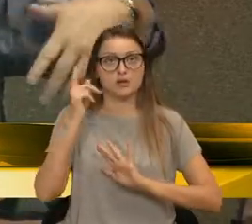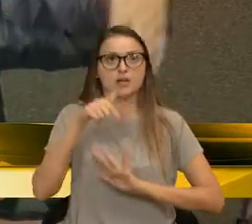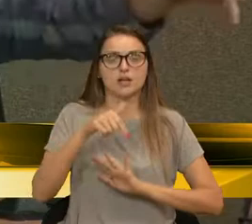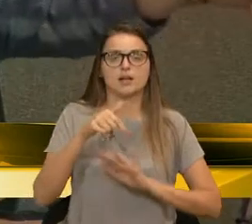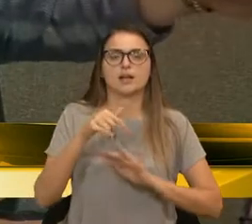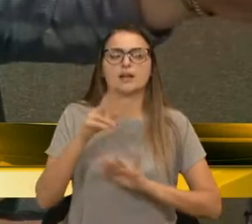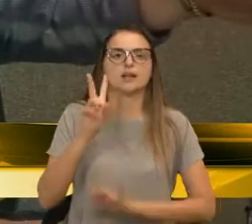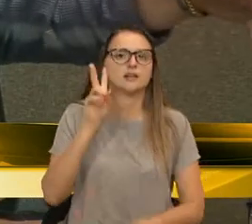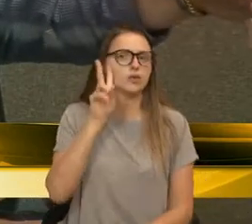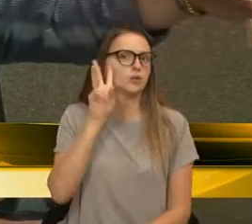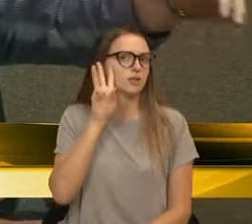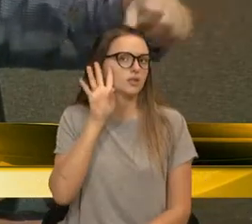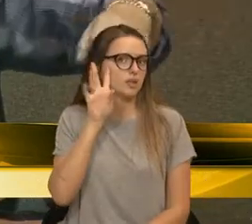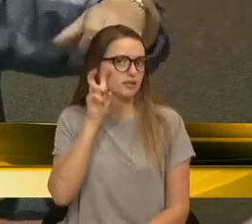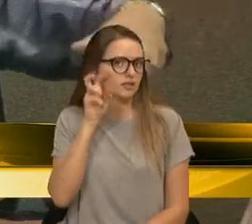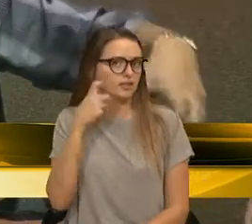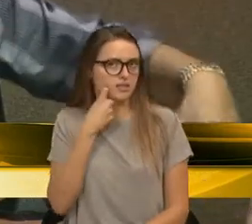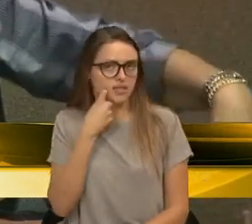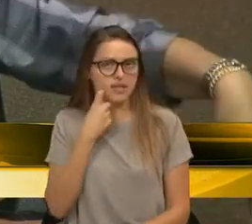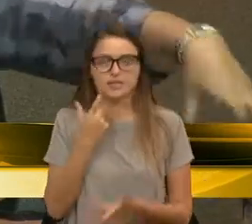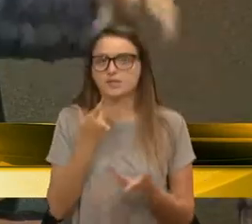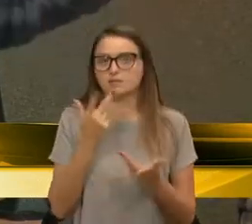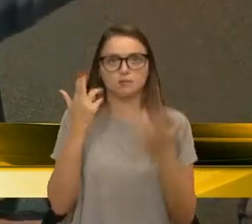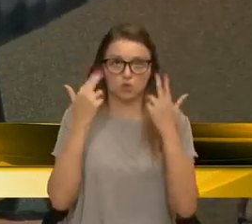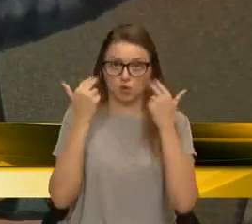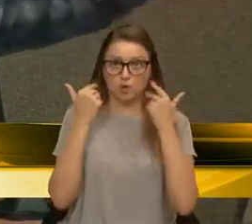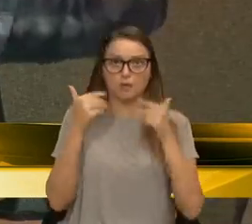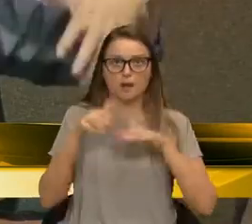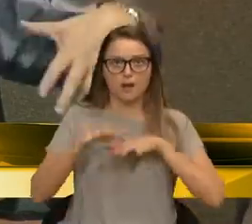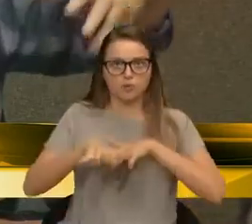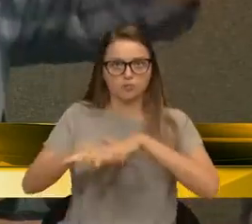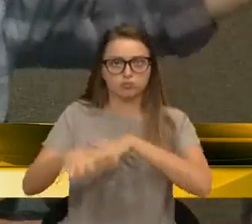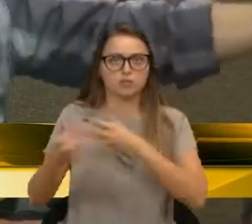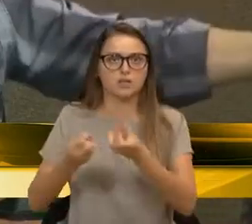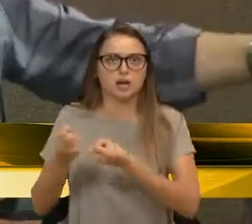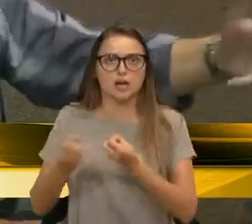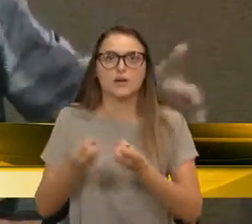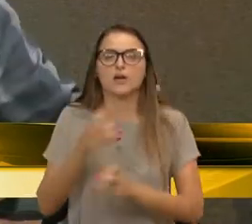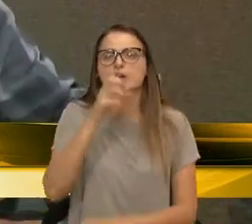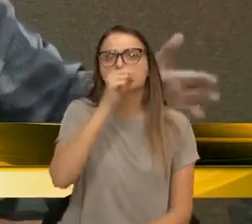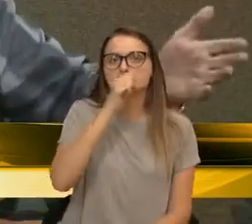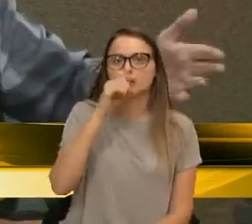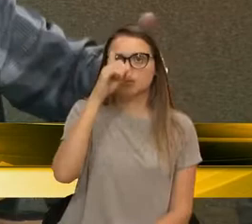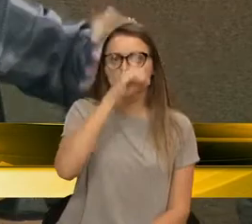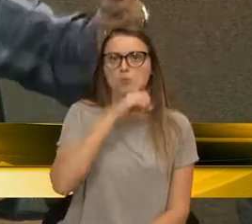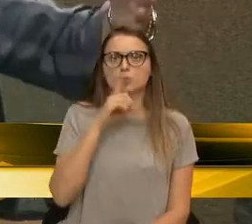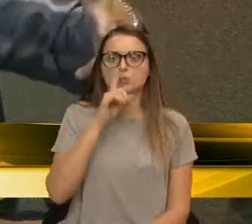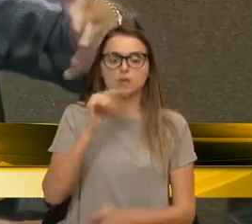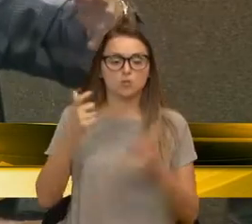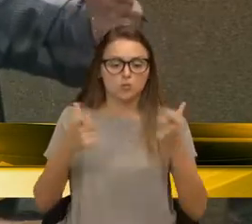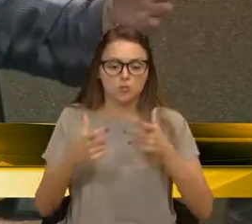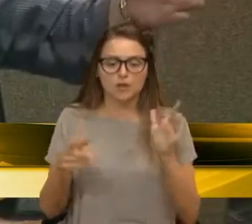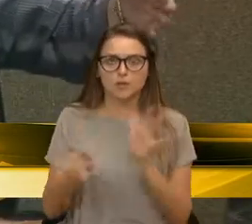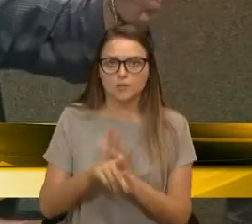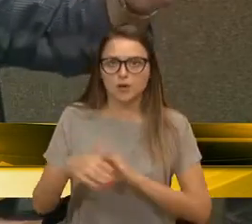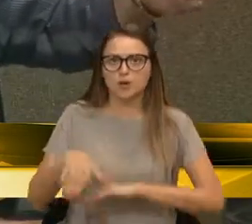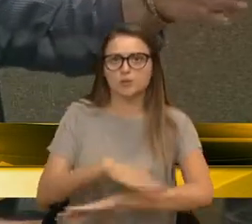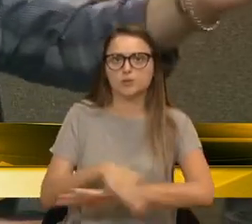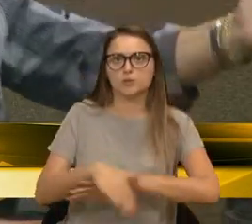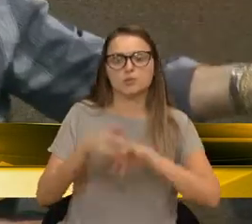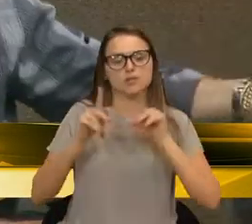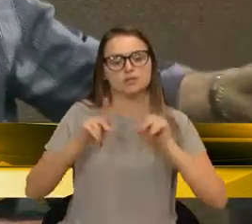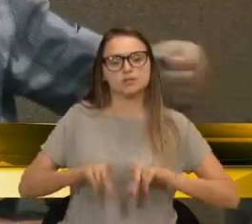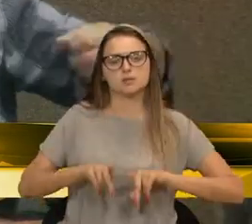semana, trânsito normal, e durante o domingo fecha e transforma numa via para a população praticar